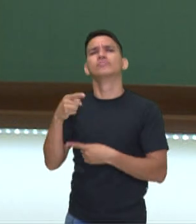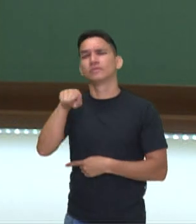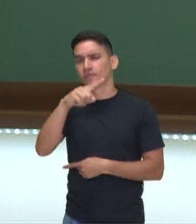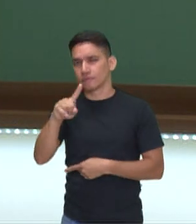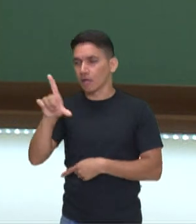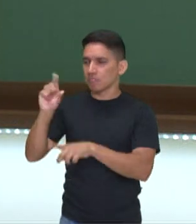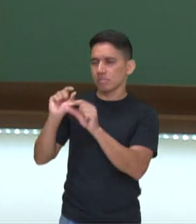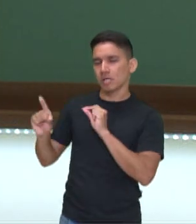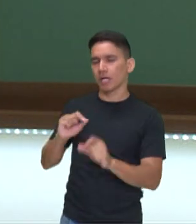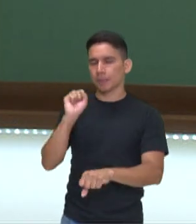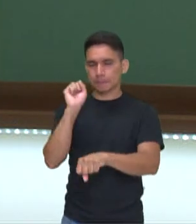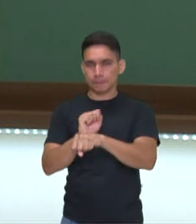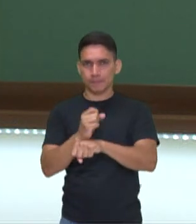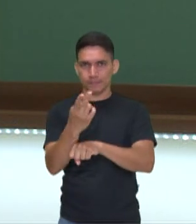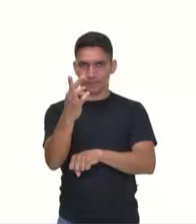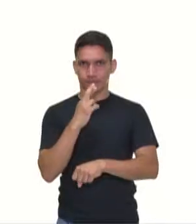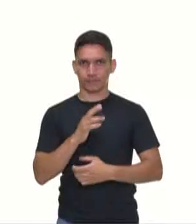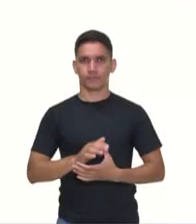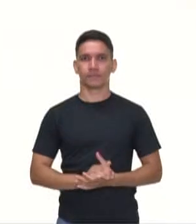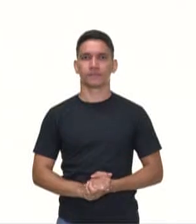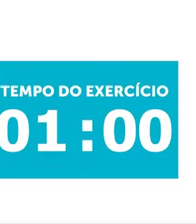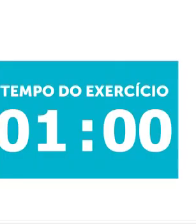vocês responderem, a gente já volta.